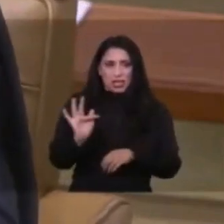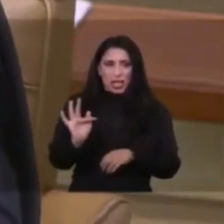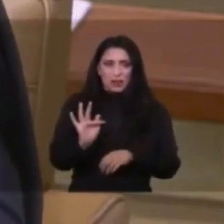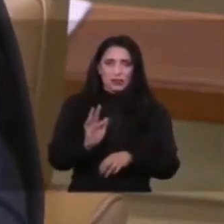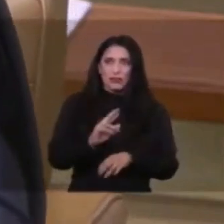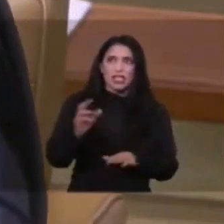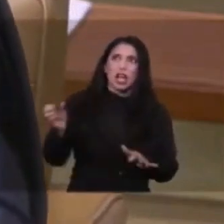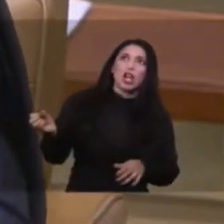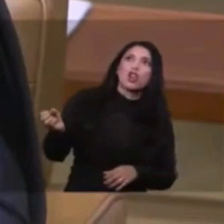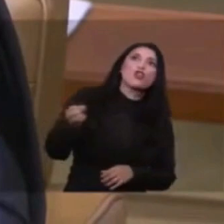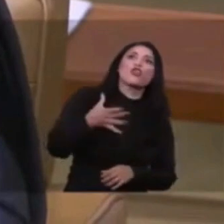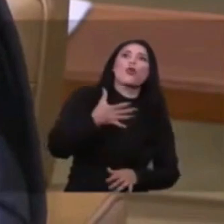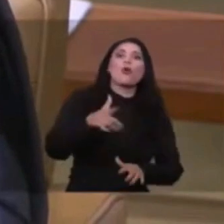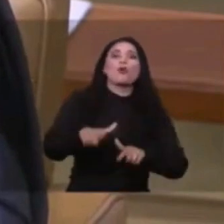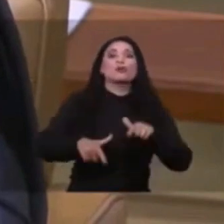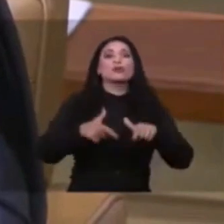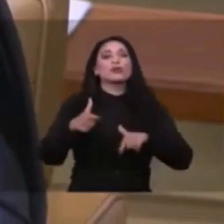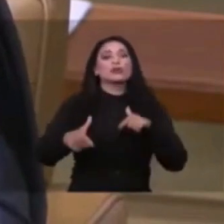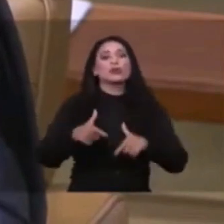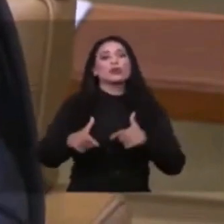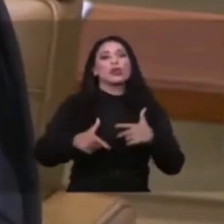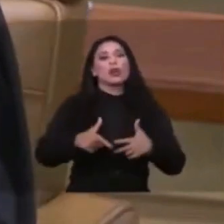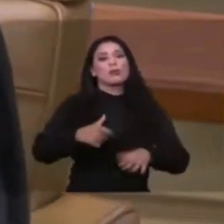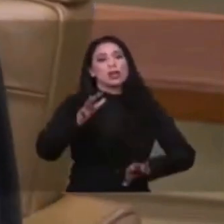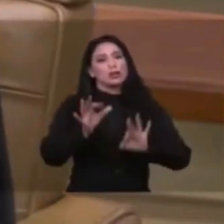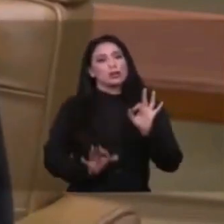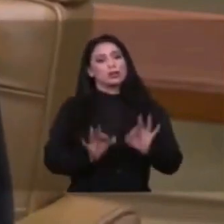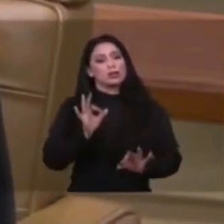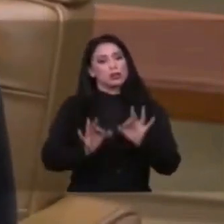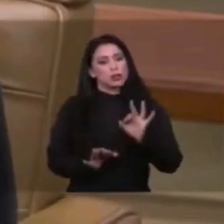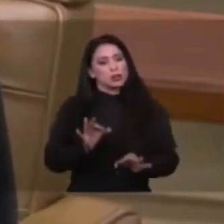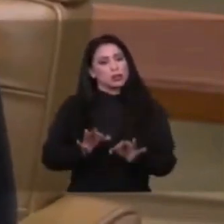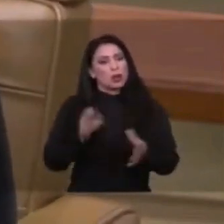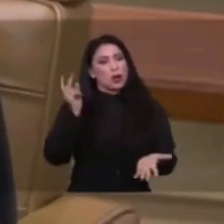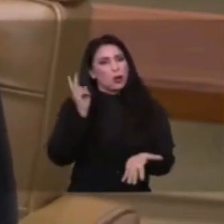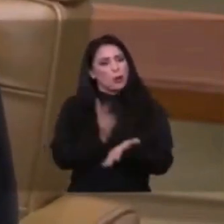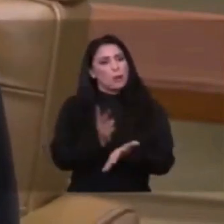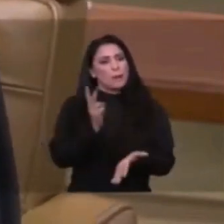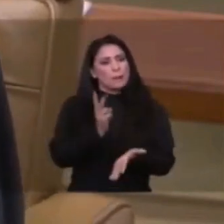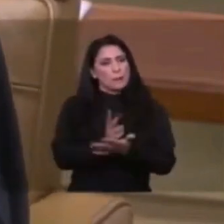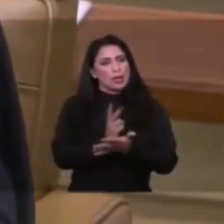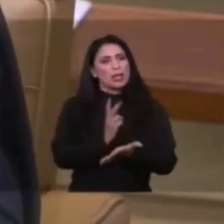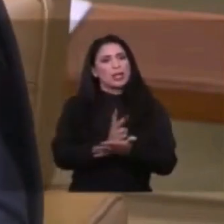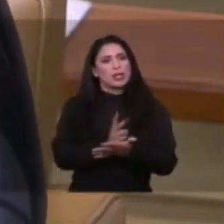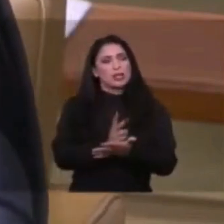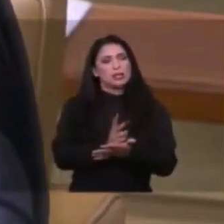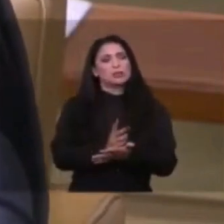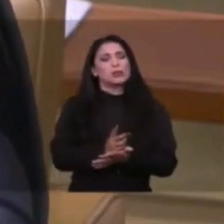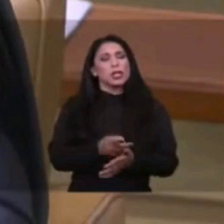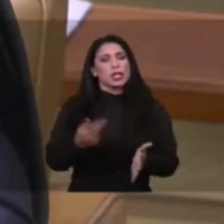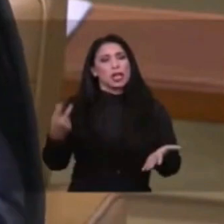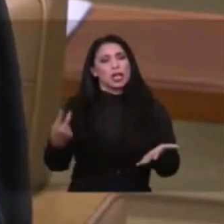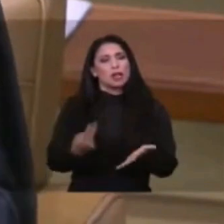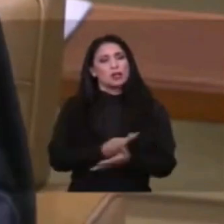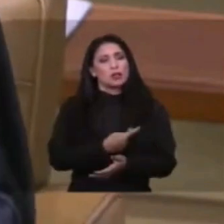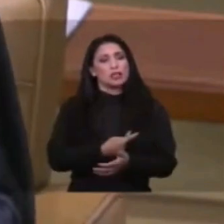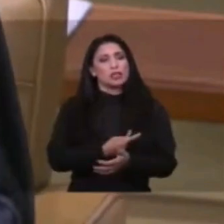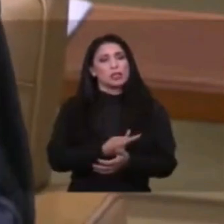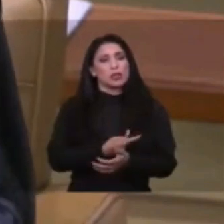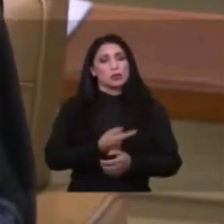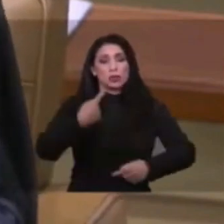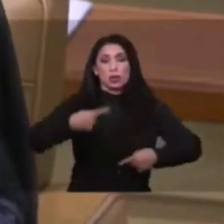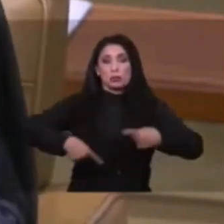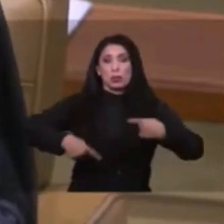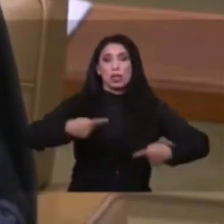inovando em sua atuação jurisdicional, pois foi esse mesmo proceder que, num resgate da boa